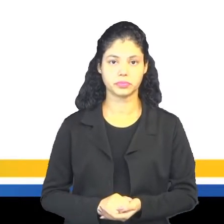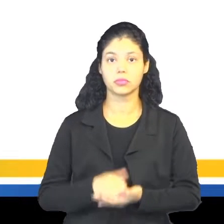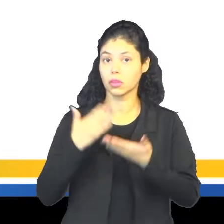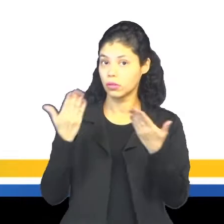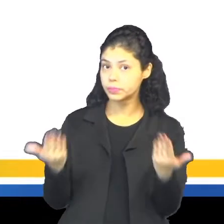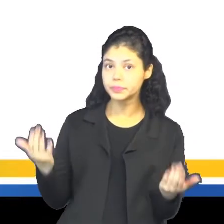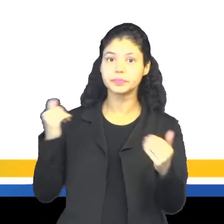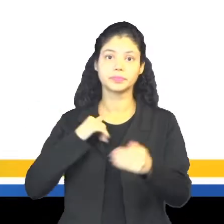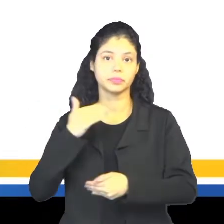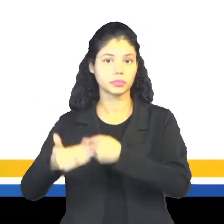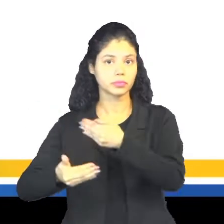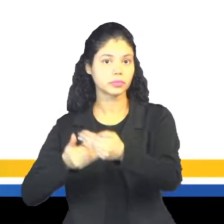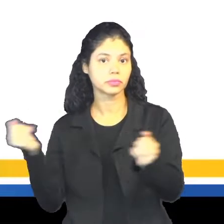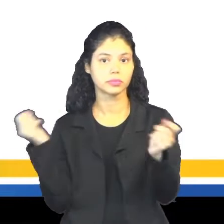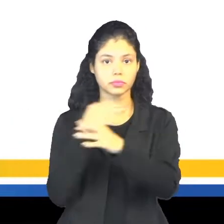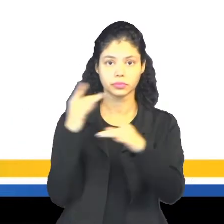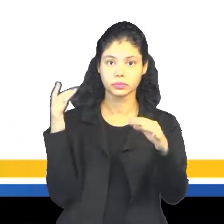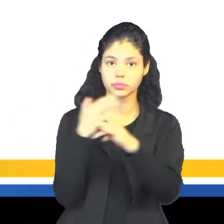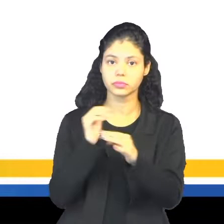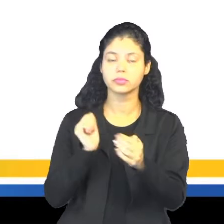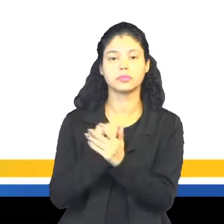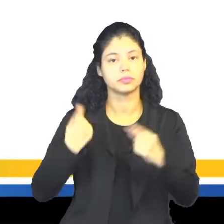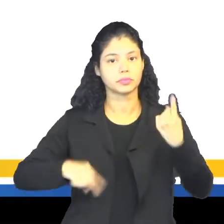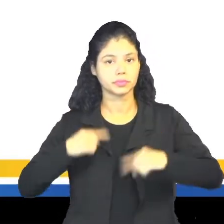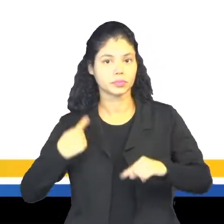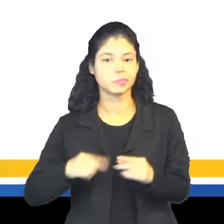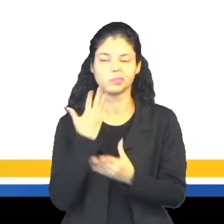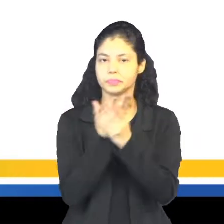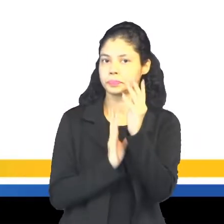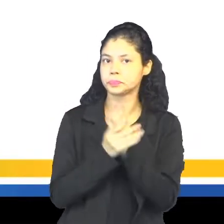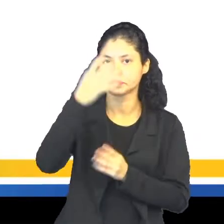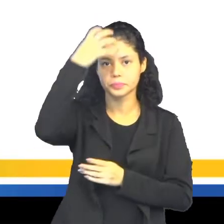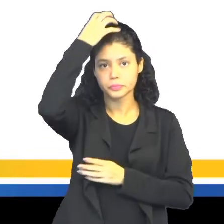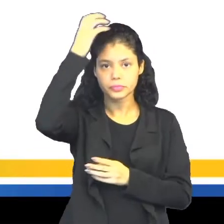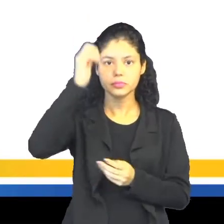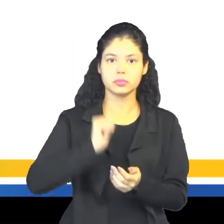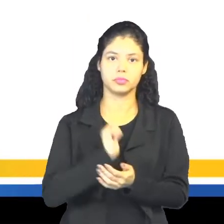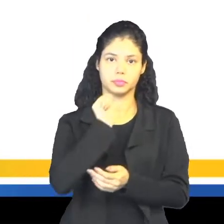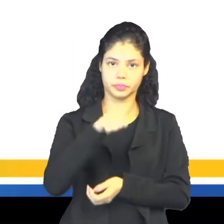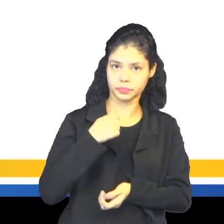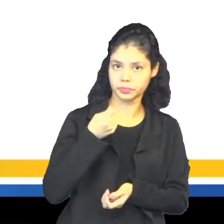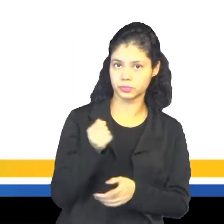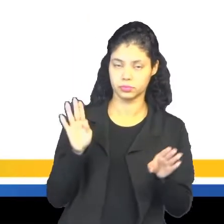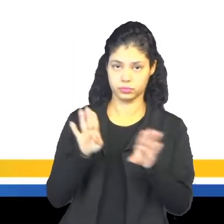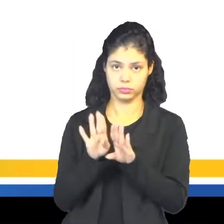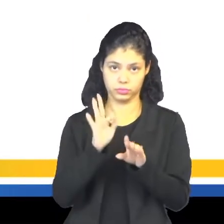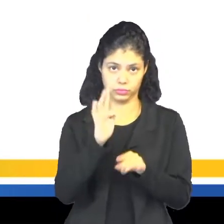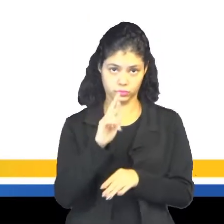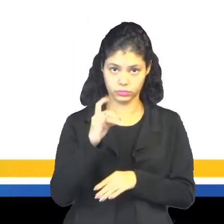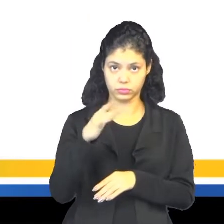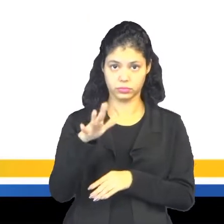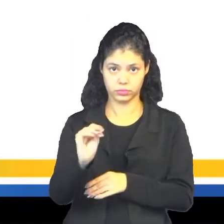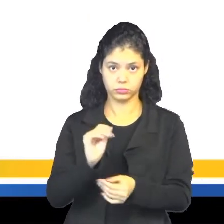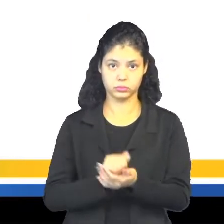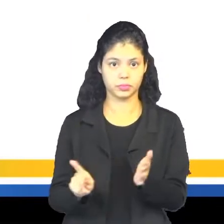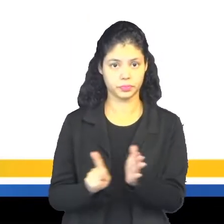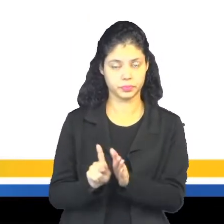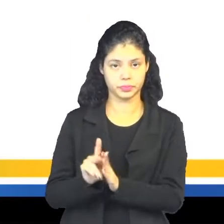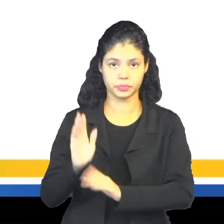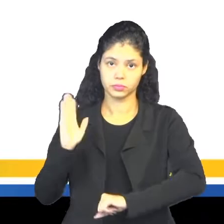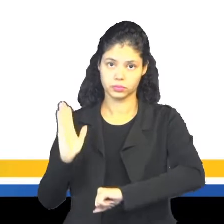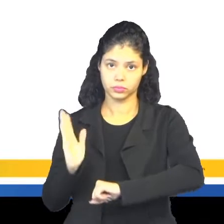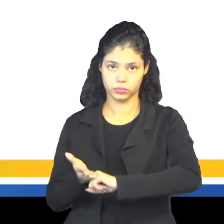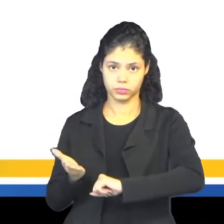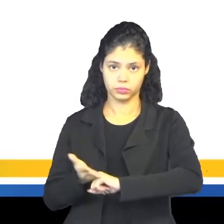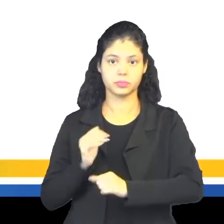Esse processo de centralização político, ali nas mãos do rei, foi o símbolo da formação desses estados modernos. A gente tem ali